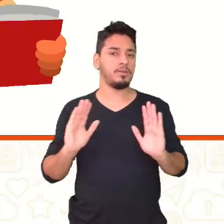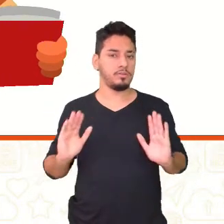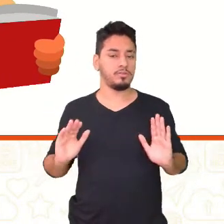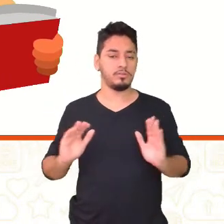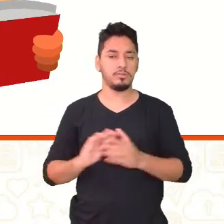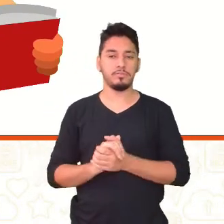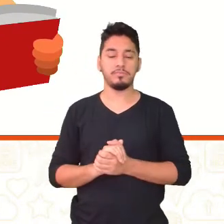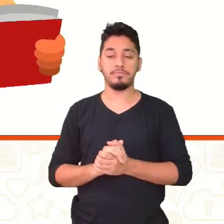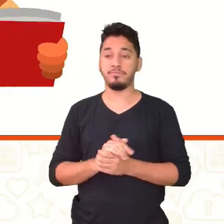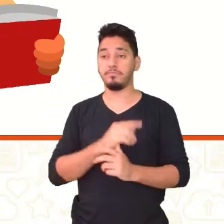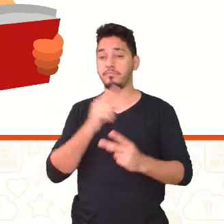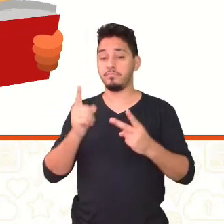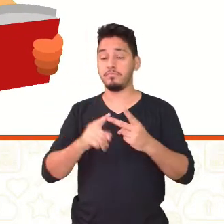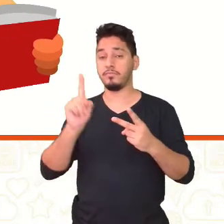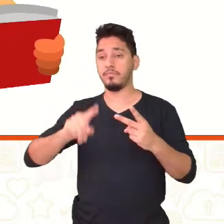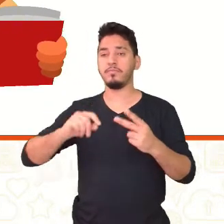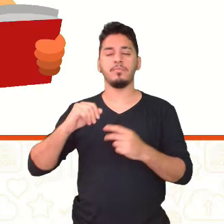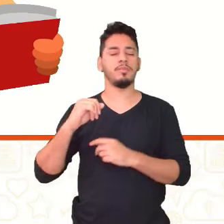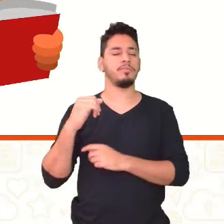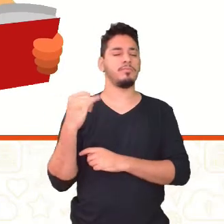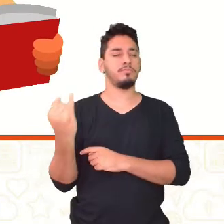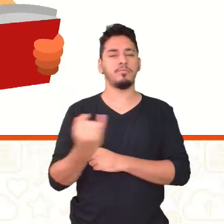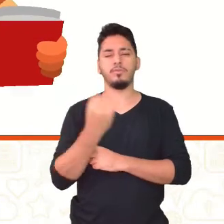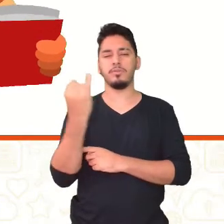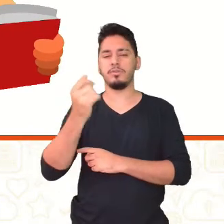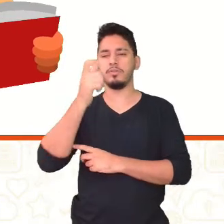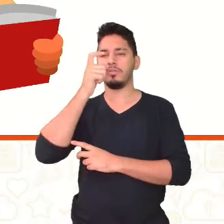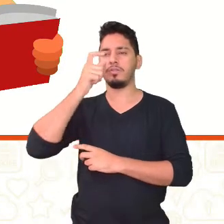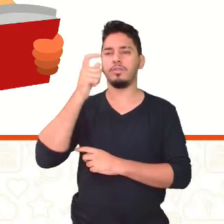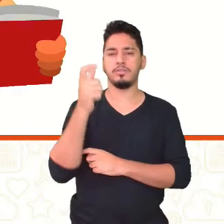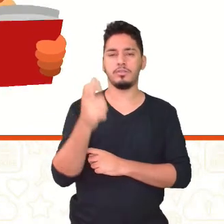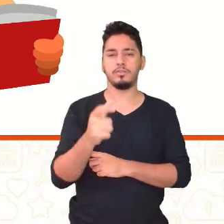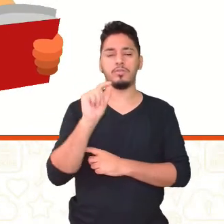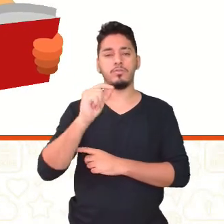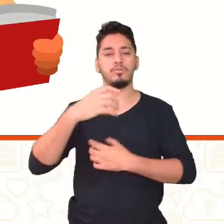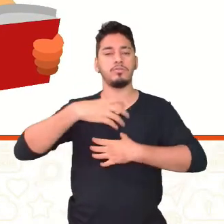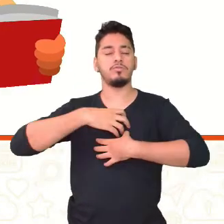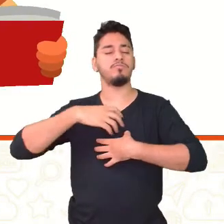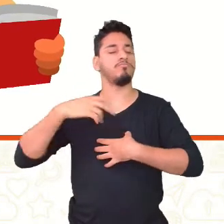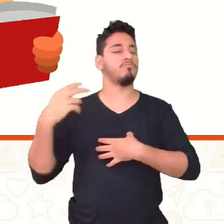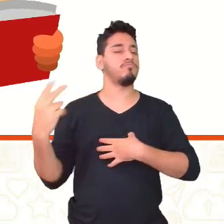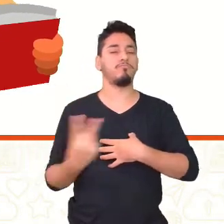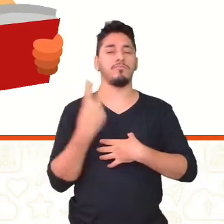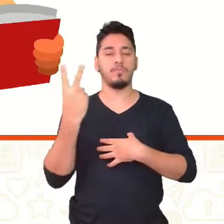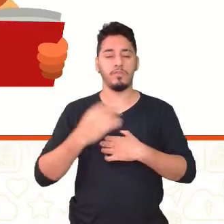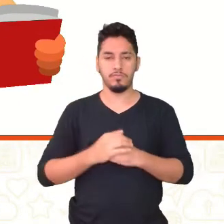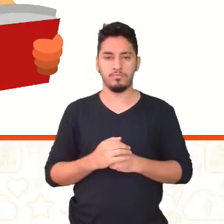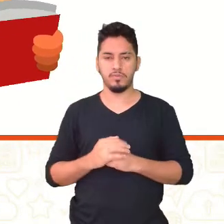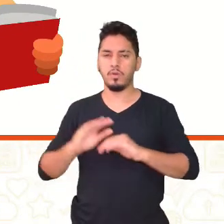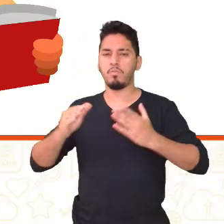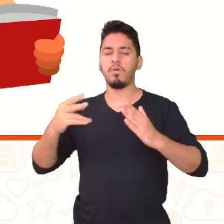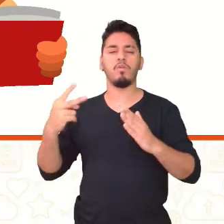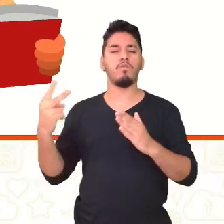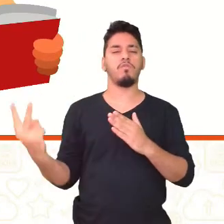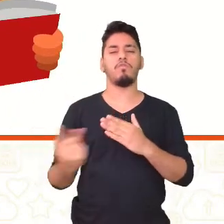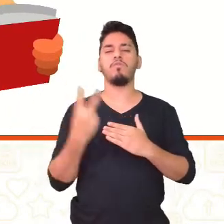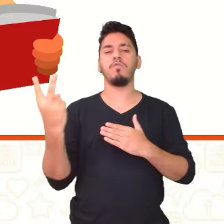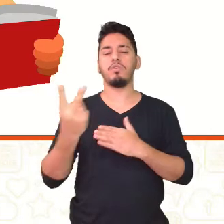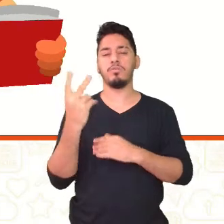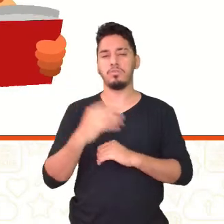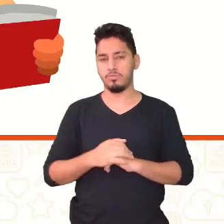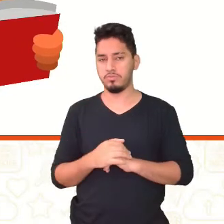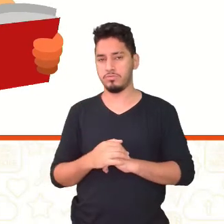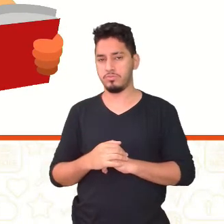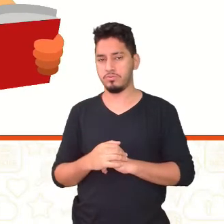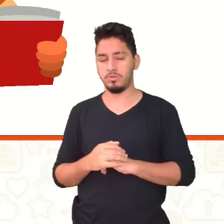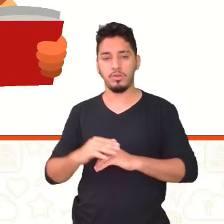significativa. Outro aspecto que é muito importante, muito interessante da gente trabalhar é o sentido de valor, né? Qual é o valor? Qual